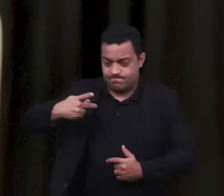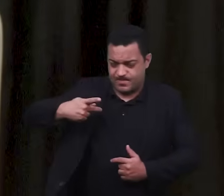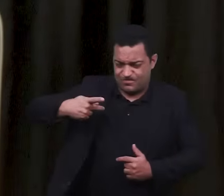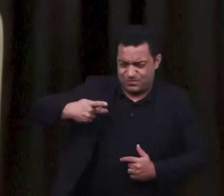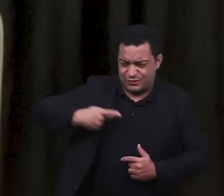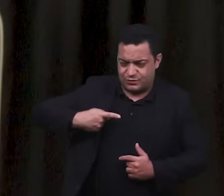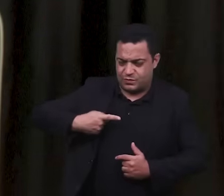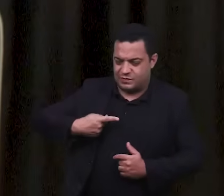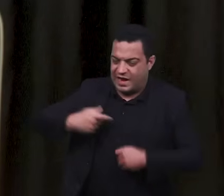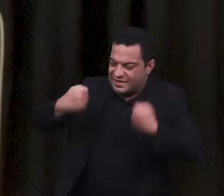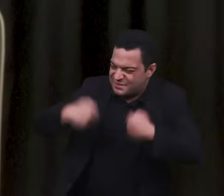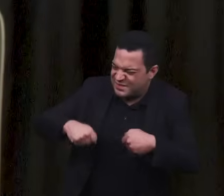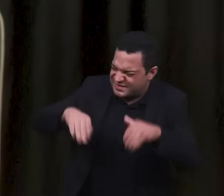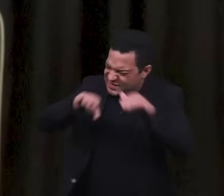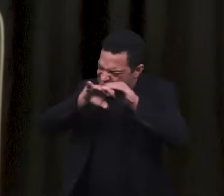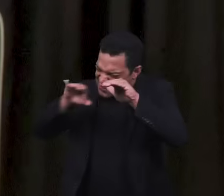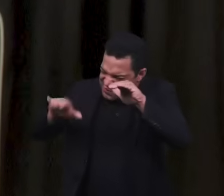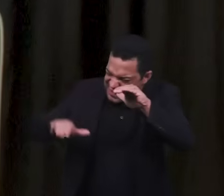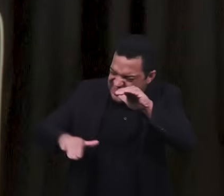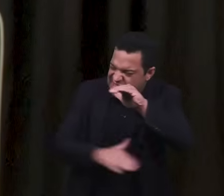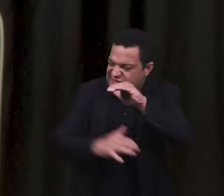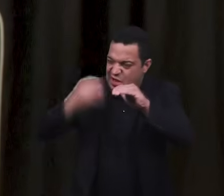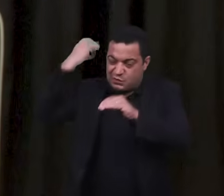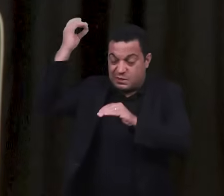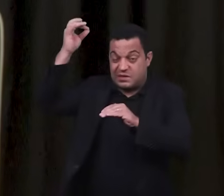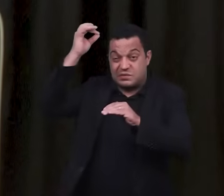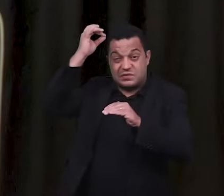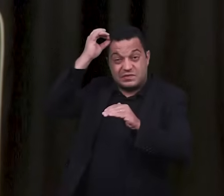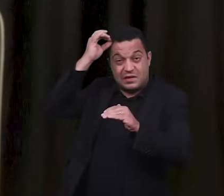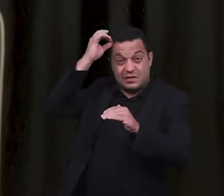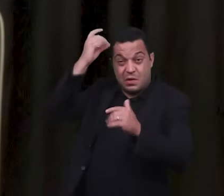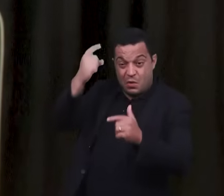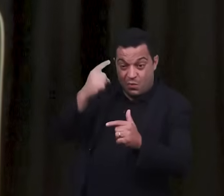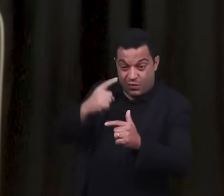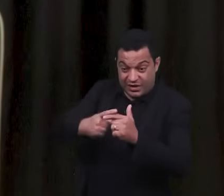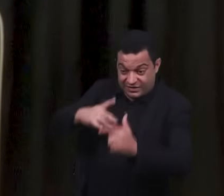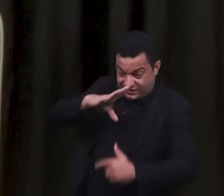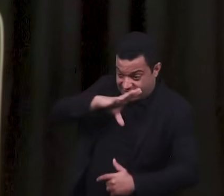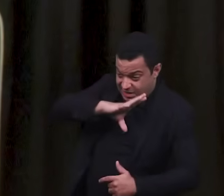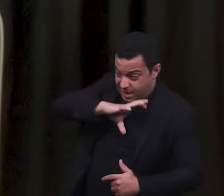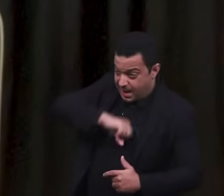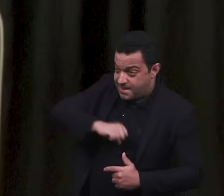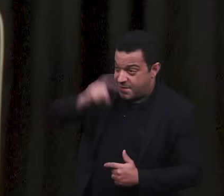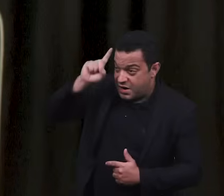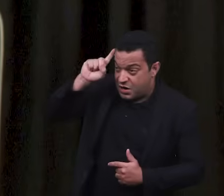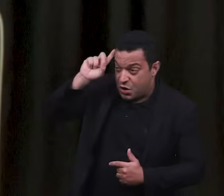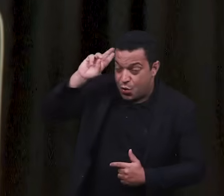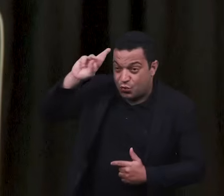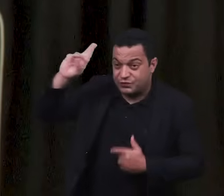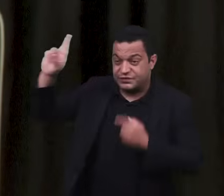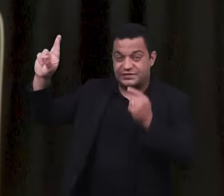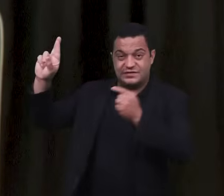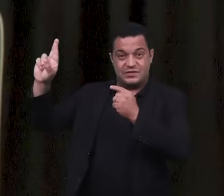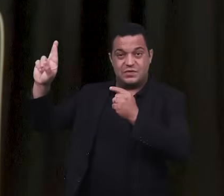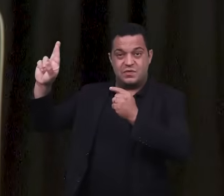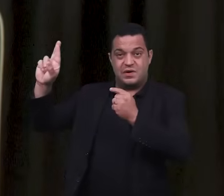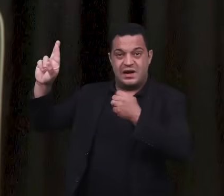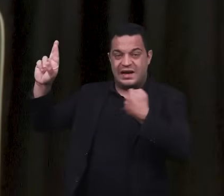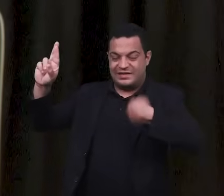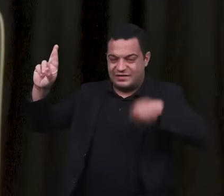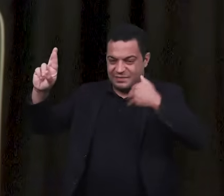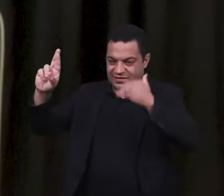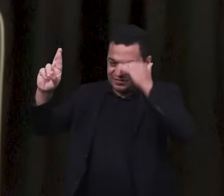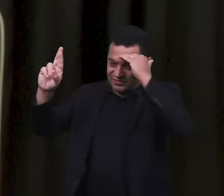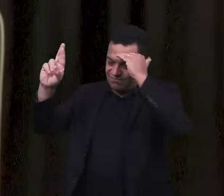estamos ligados, né, somos sujeitos a essa ordenação, por amor, inclusive, ao Senhor, né? Por amor ao Senhor.